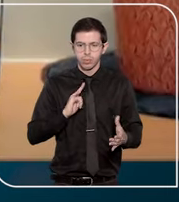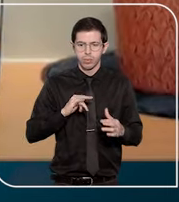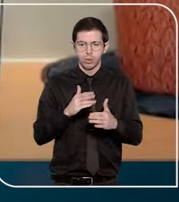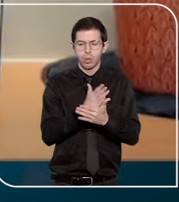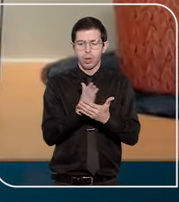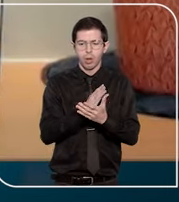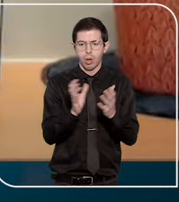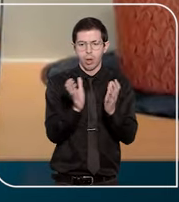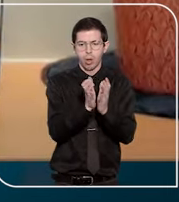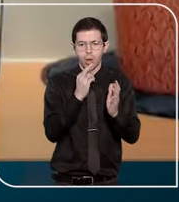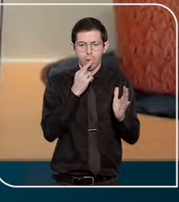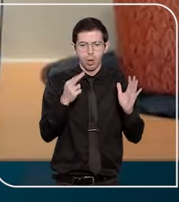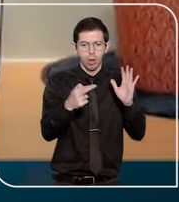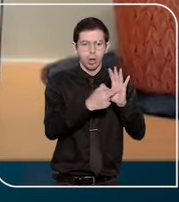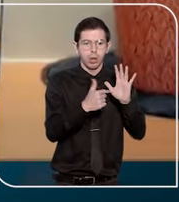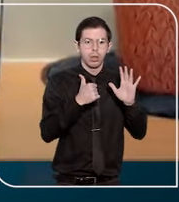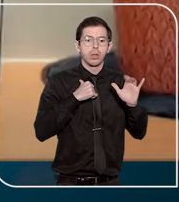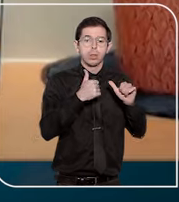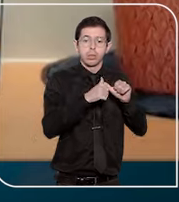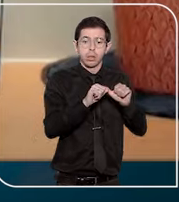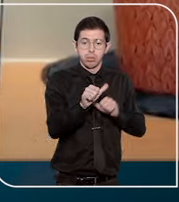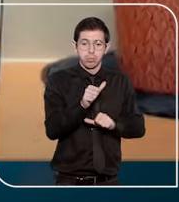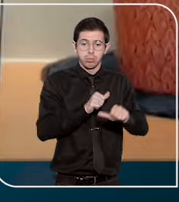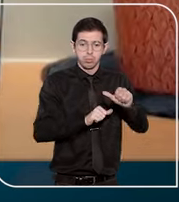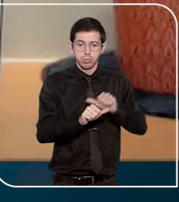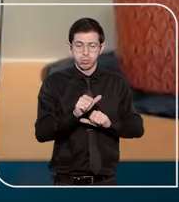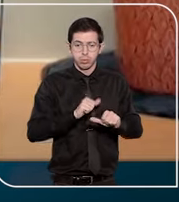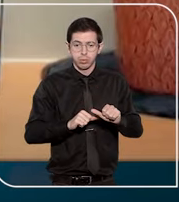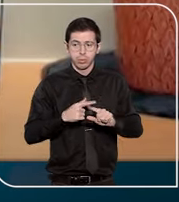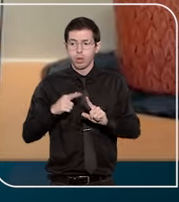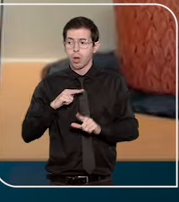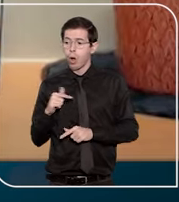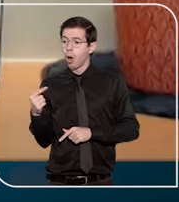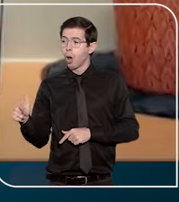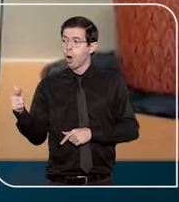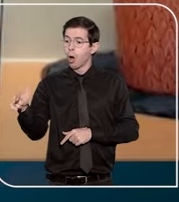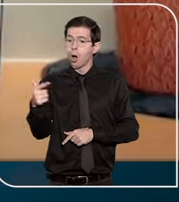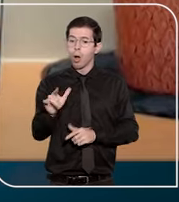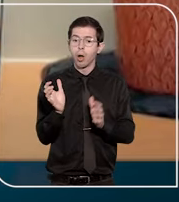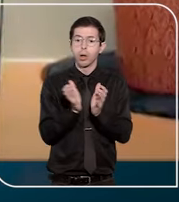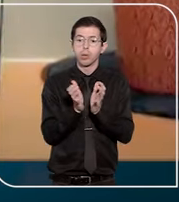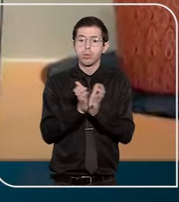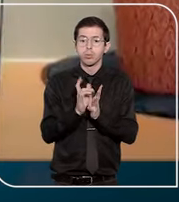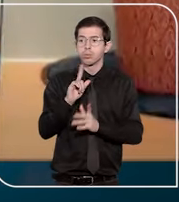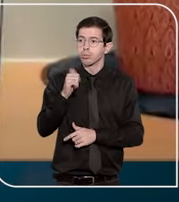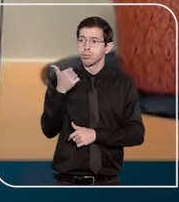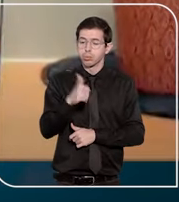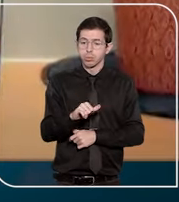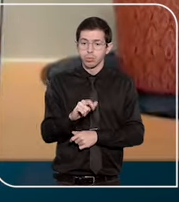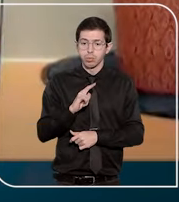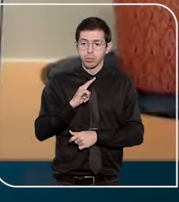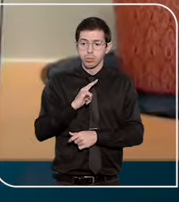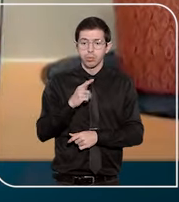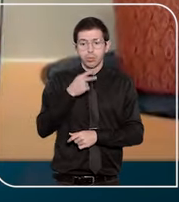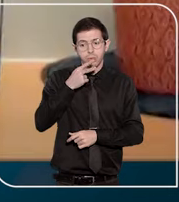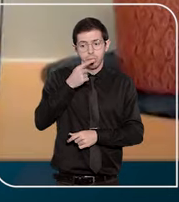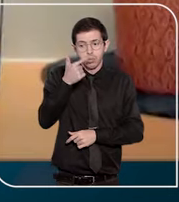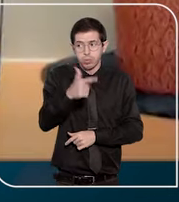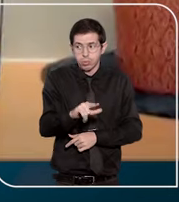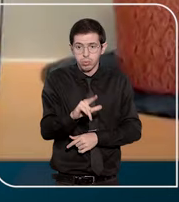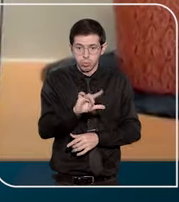alguns relatores estavam se retratando, mas outras turmas estavam deixando de exercer o juízo de